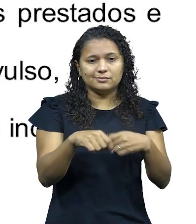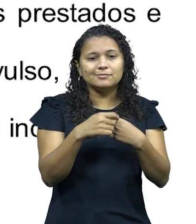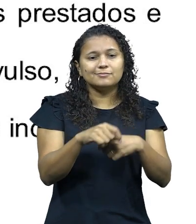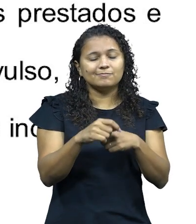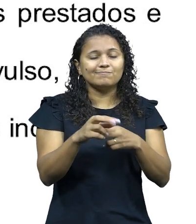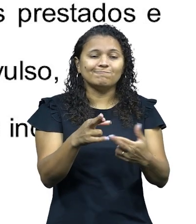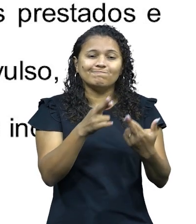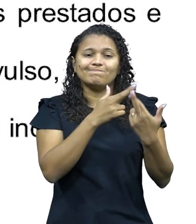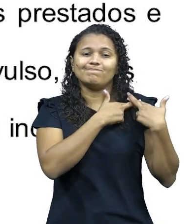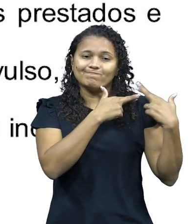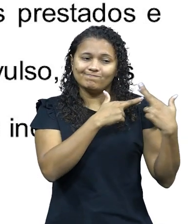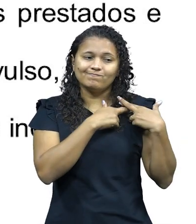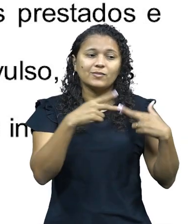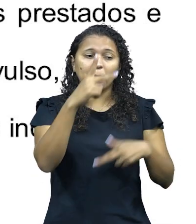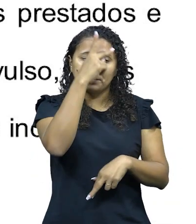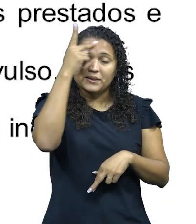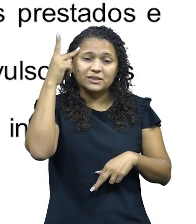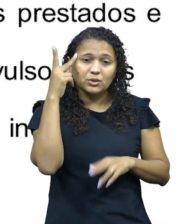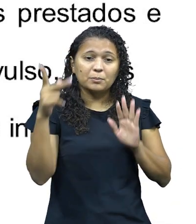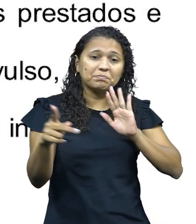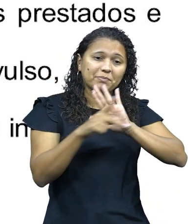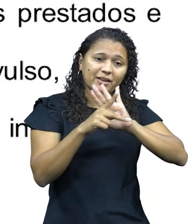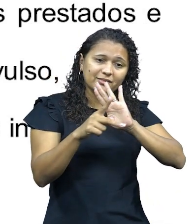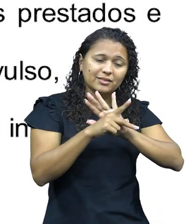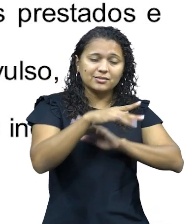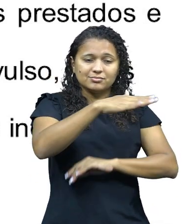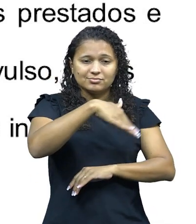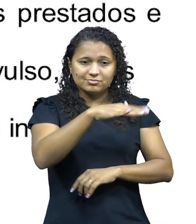responder ao dono daquelas mercadorias.